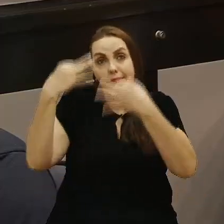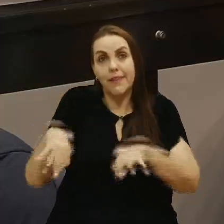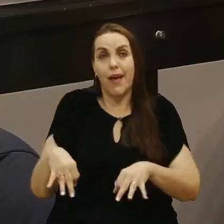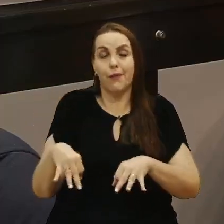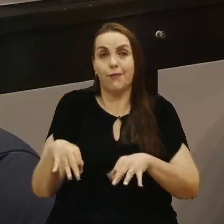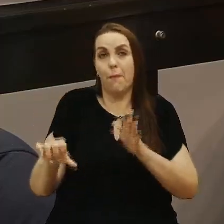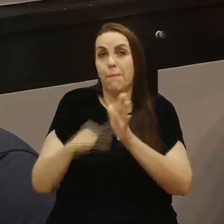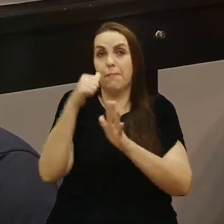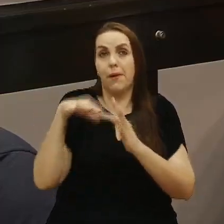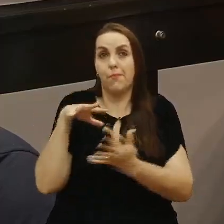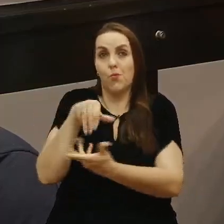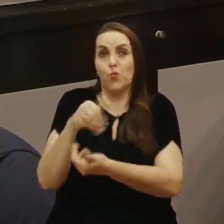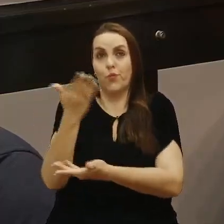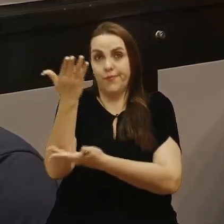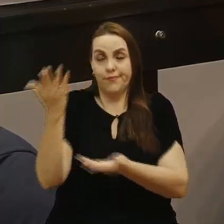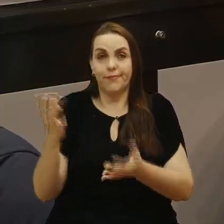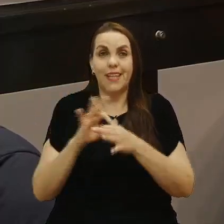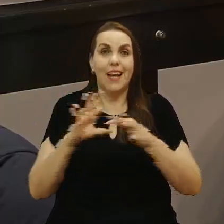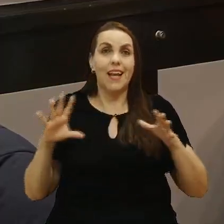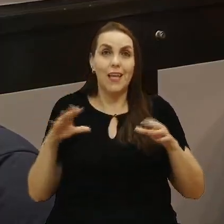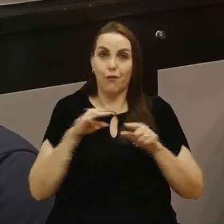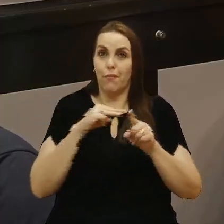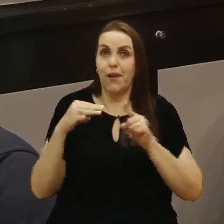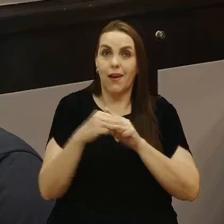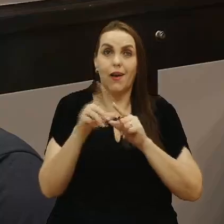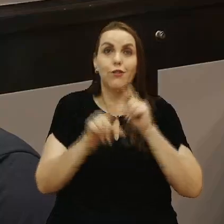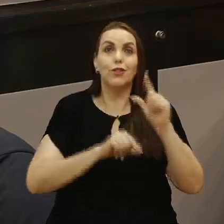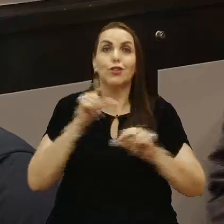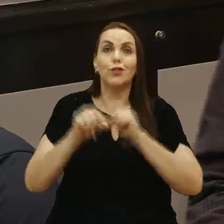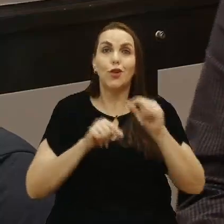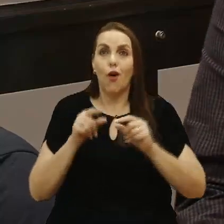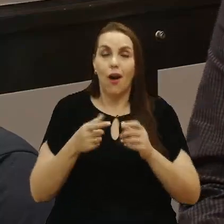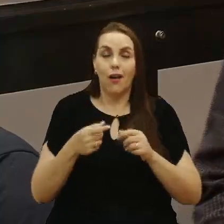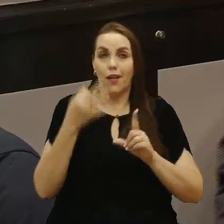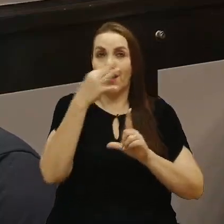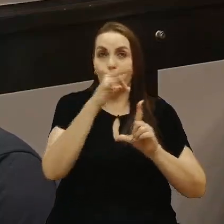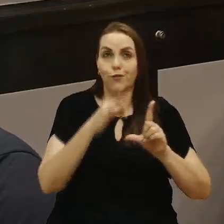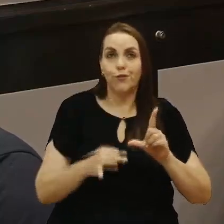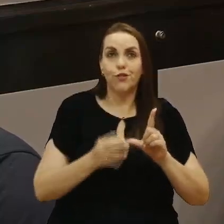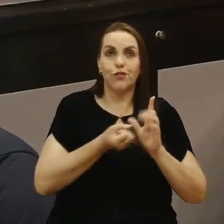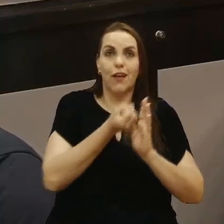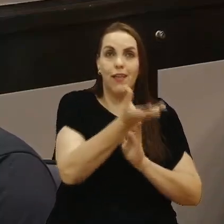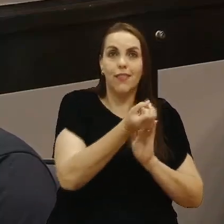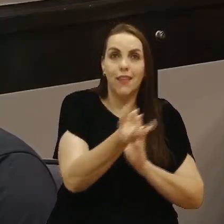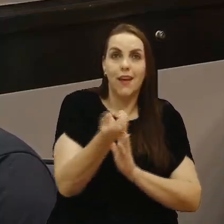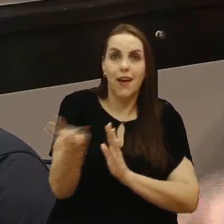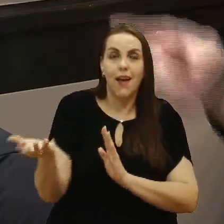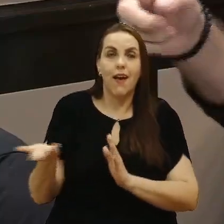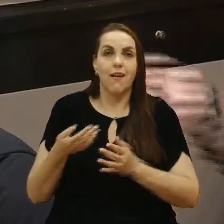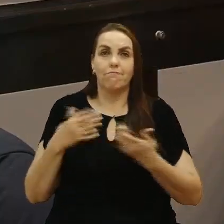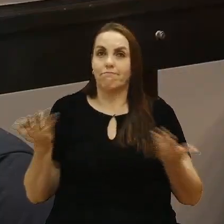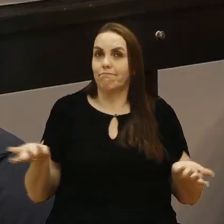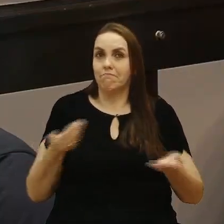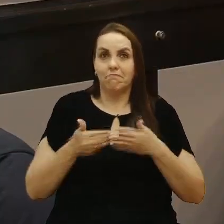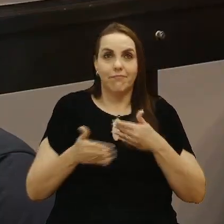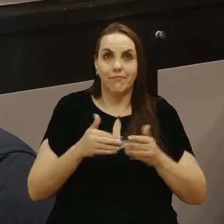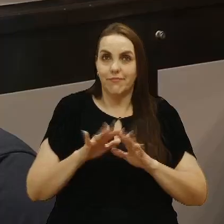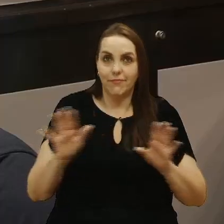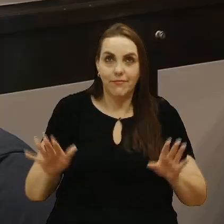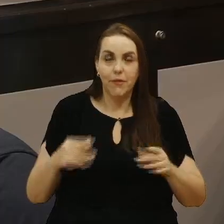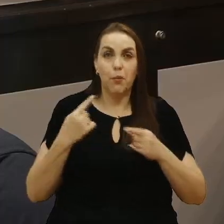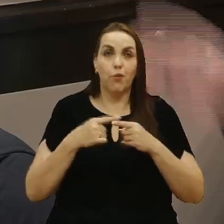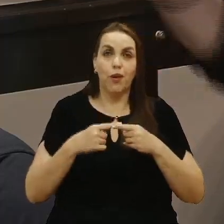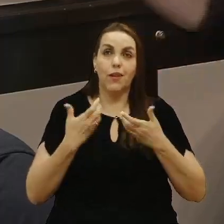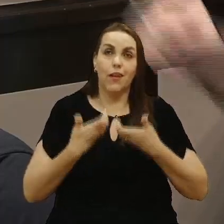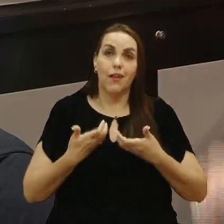pessoas têm o livre mercado e a opção de escolher quem vai entregar o produto ou não vai, vereador Capitão Ramon. Até porque a gente está cansado de